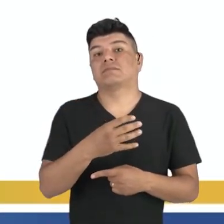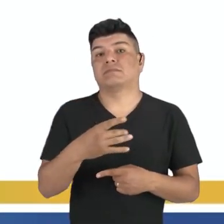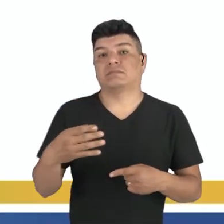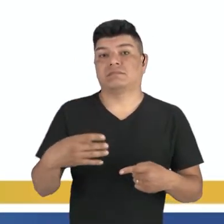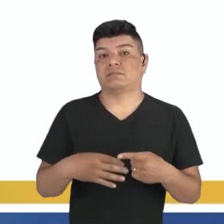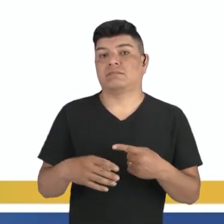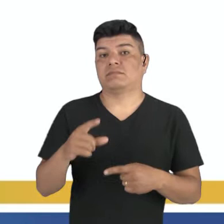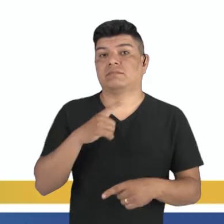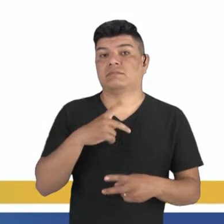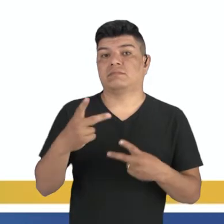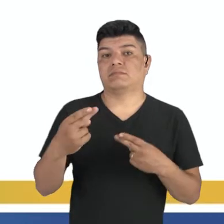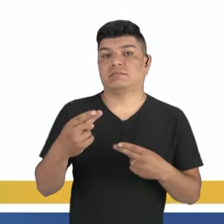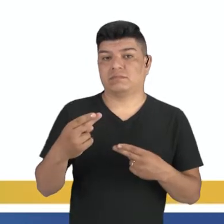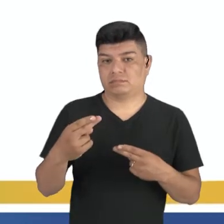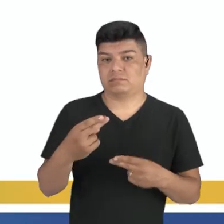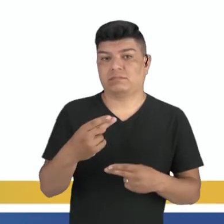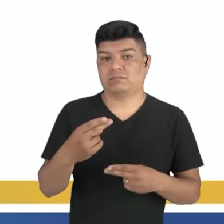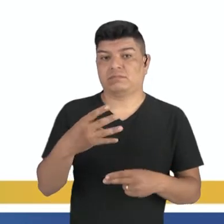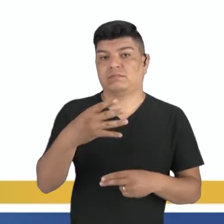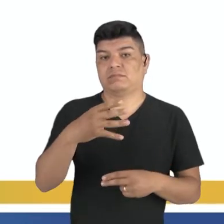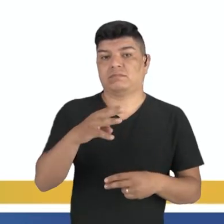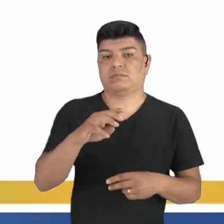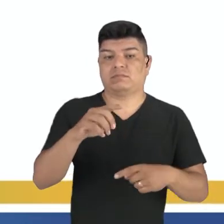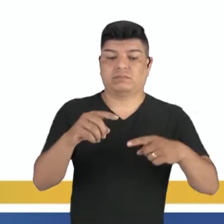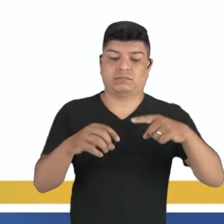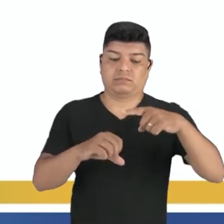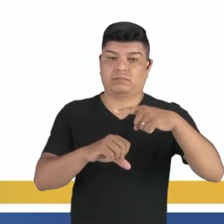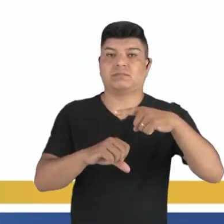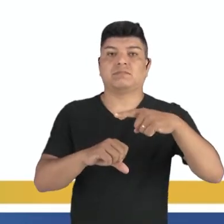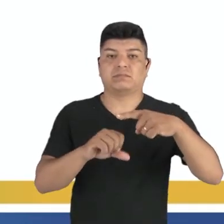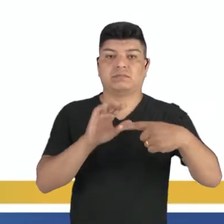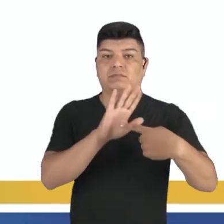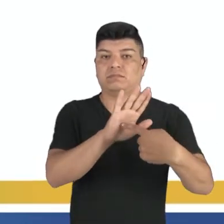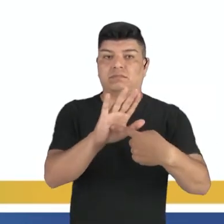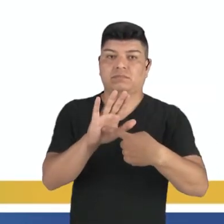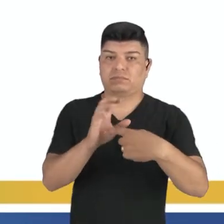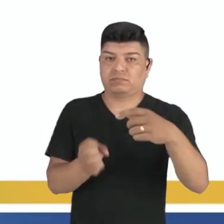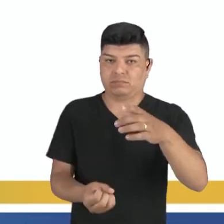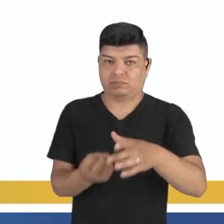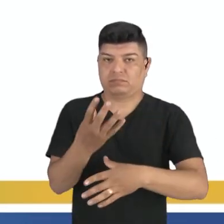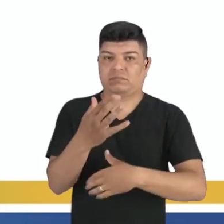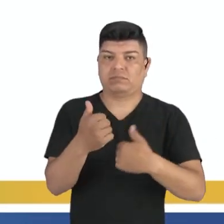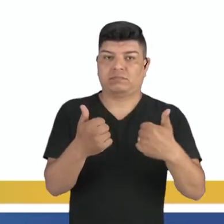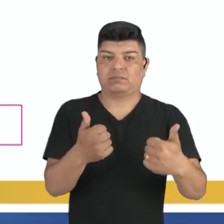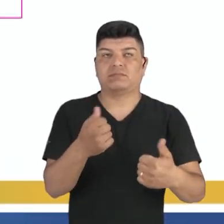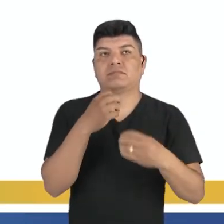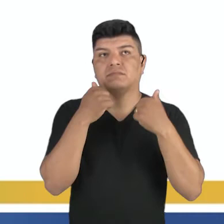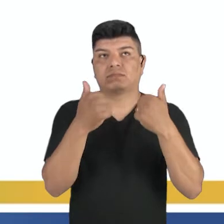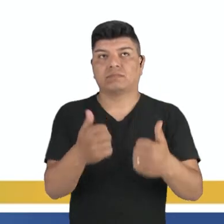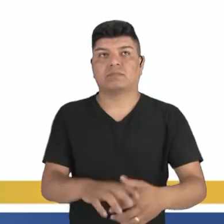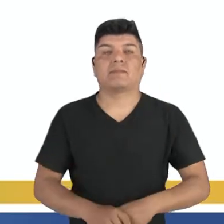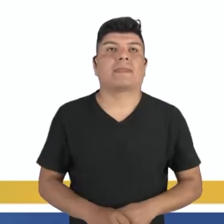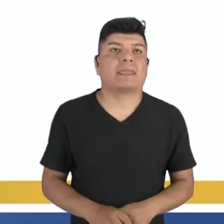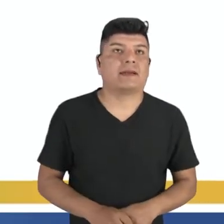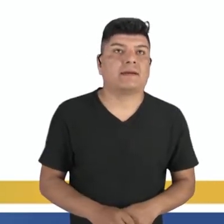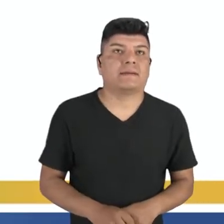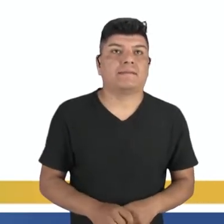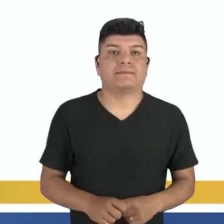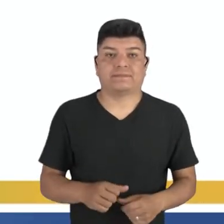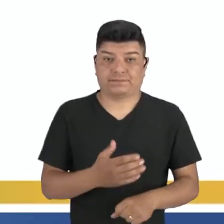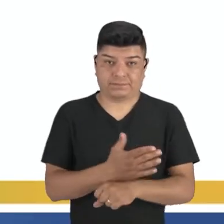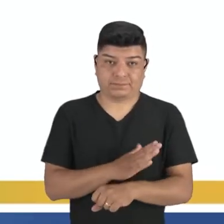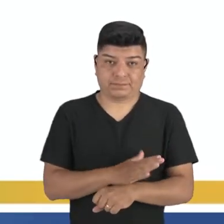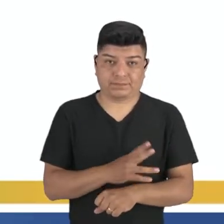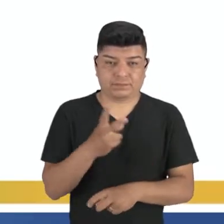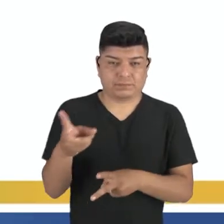é igual à fração 4 nonos, né, que representa a sua geratriz. Muito bem. Então vamos praticar um